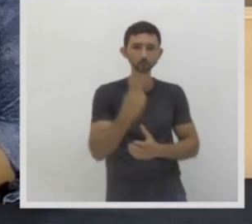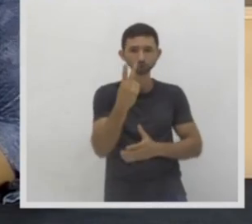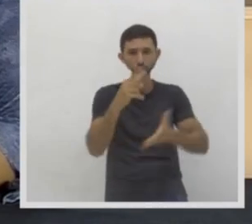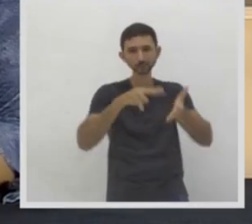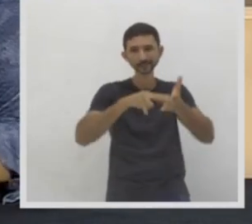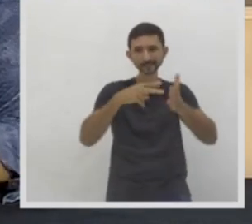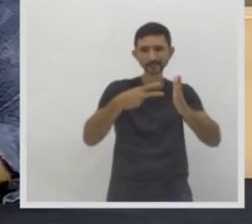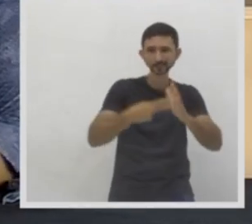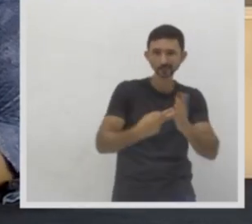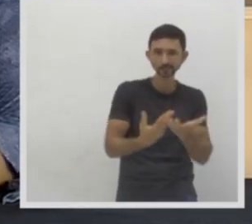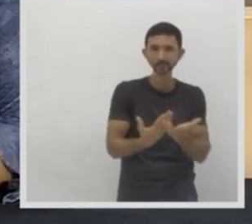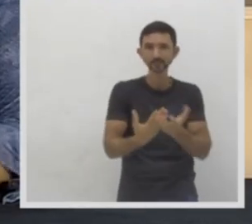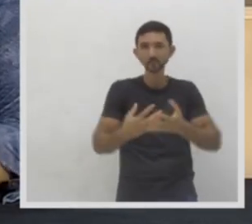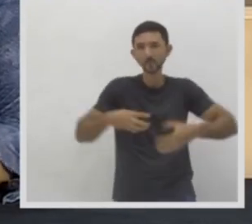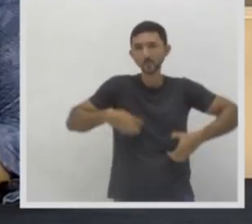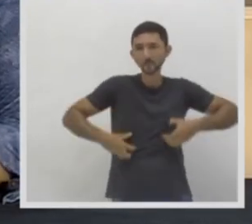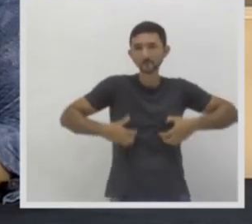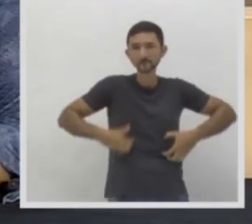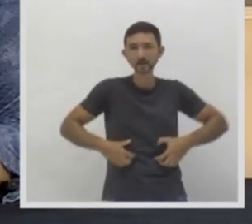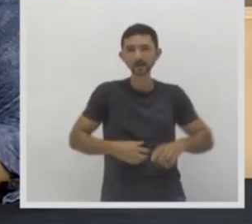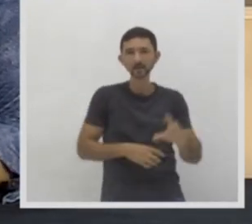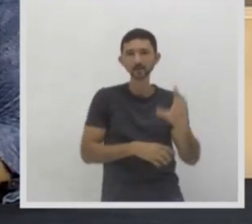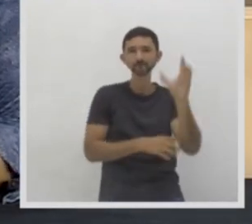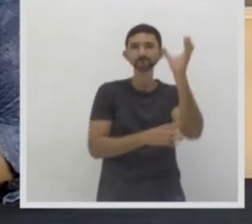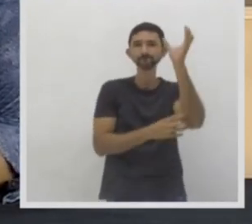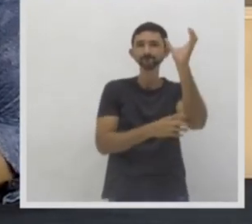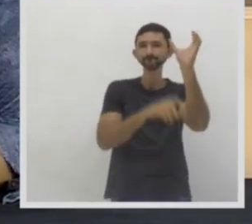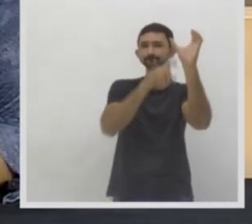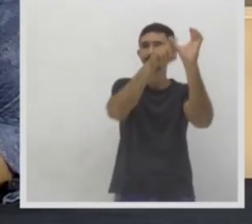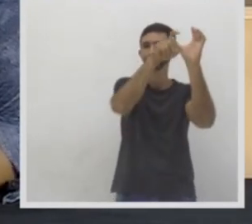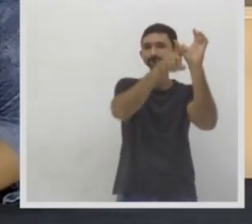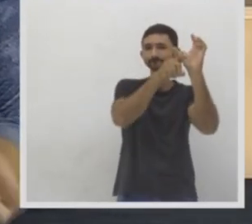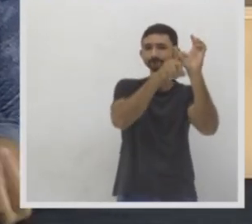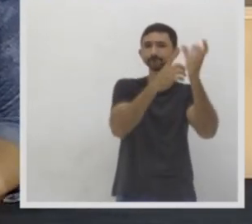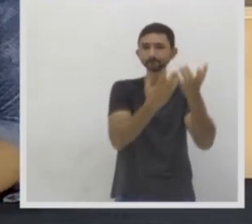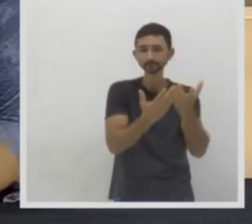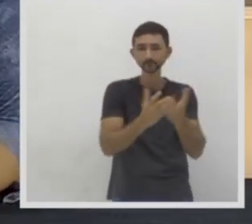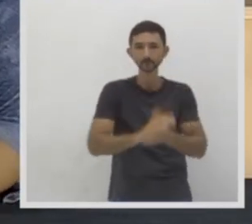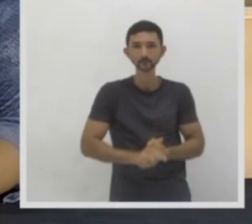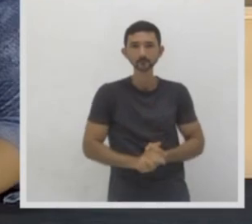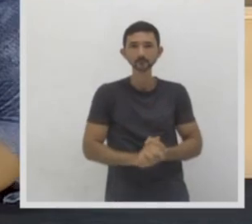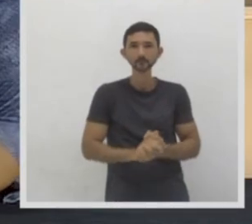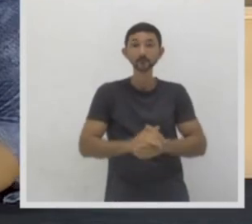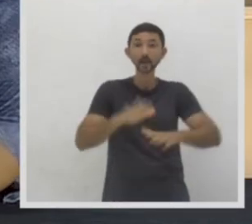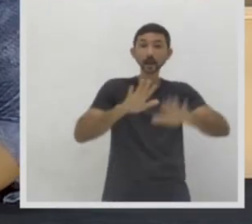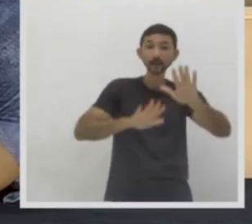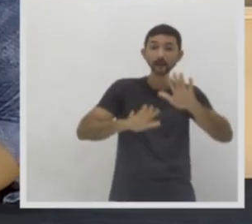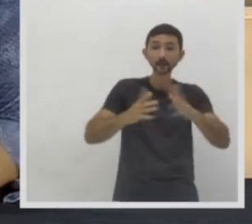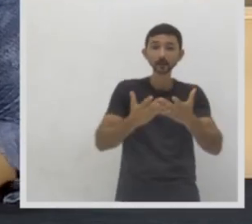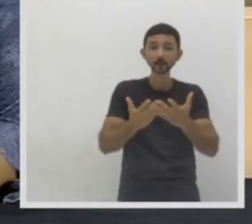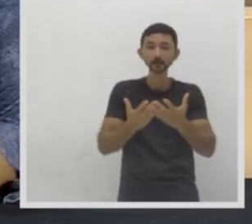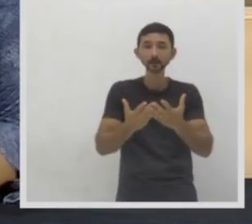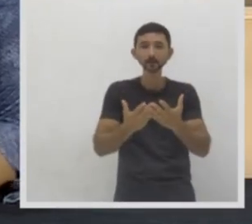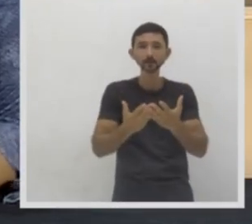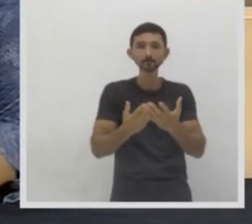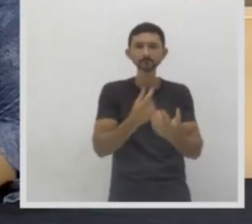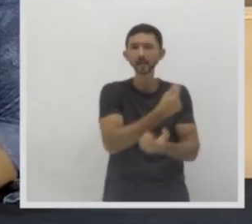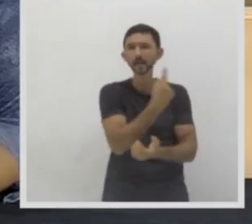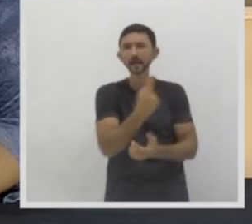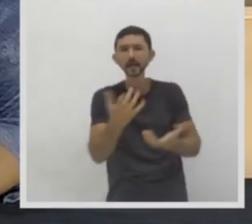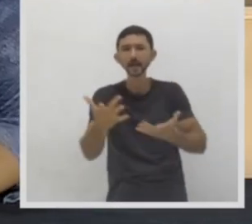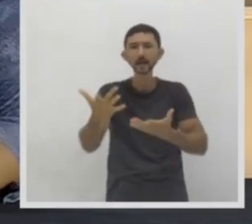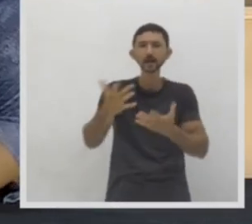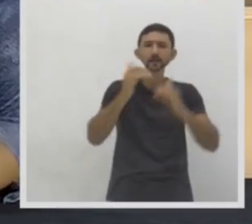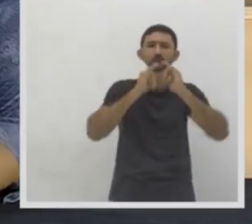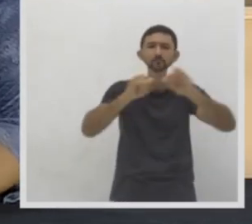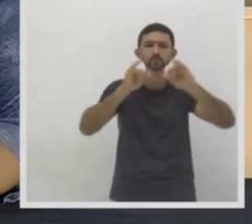macaco no seu galho não oferece risco. Então, cada anunciante ele vai ter uma intencionalidade.